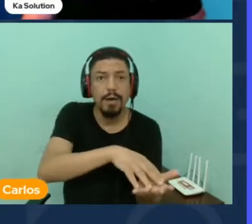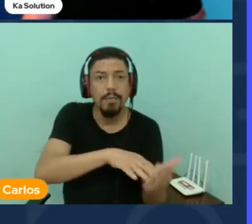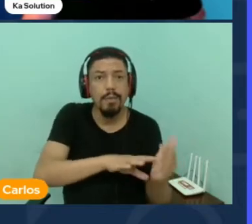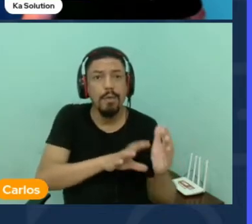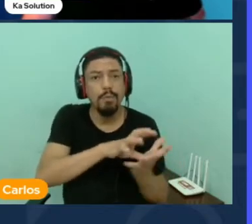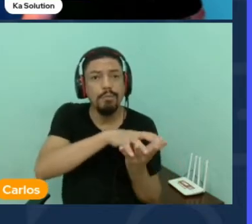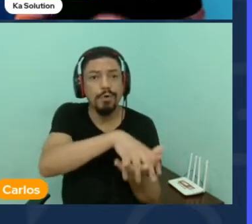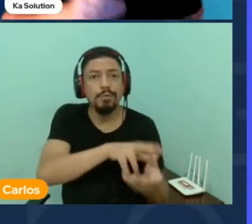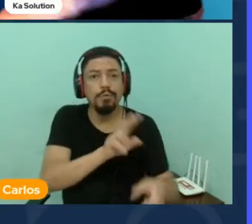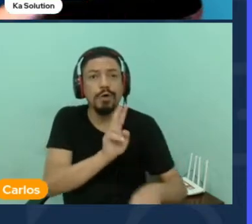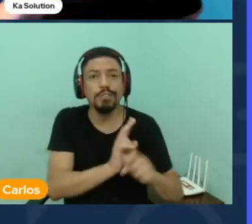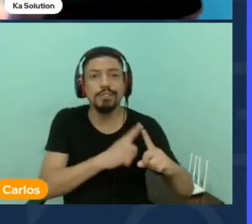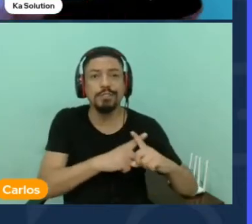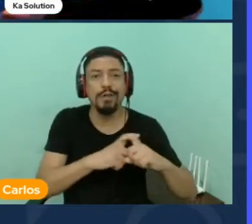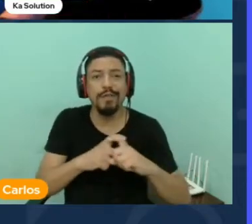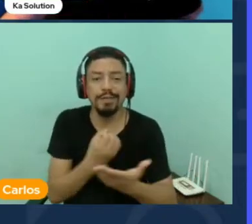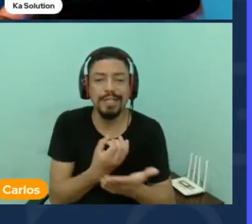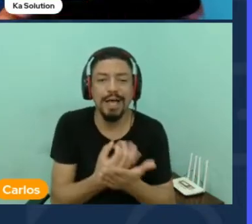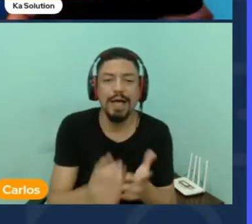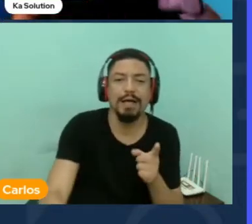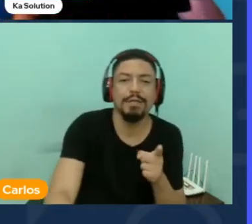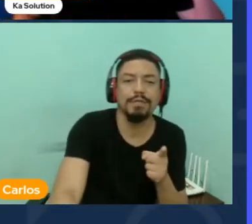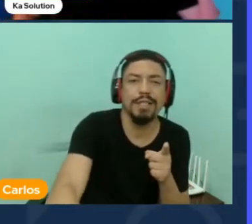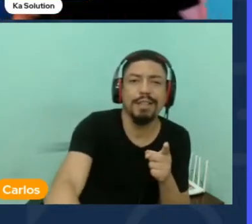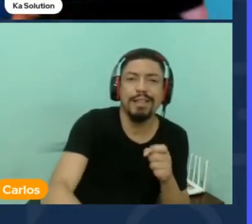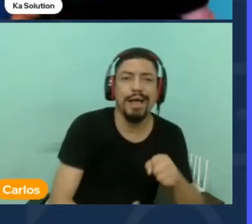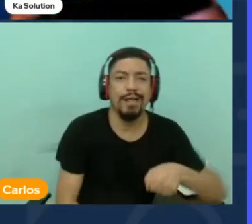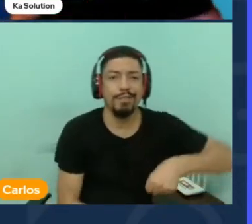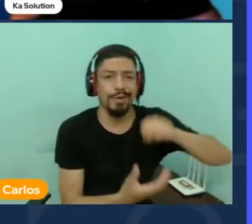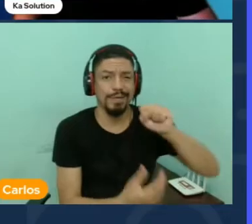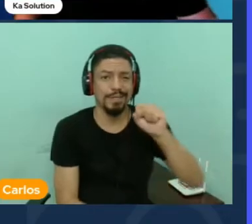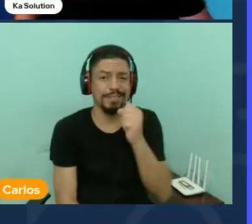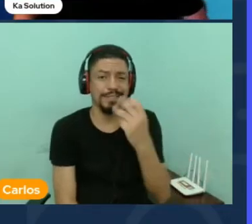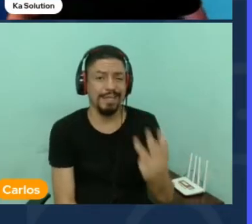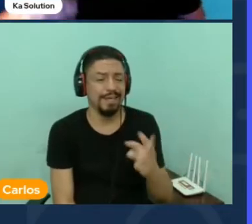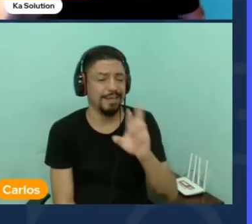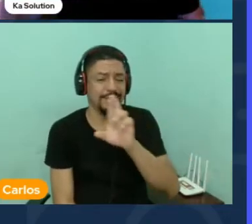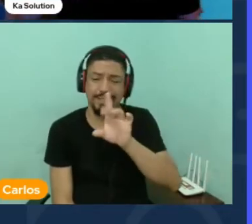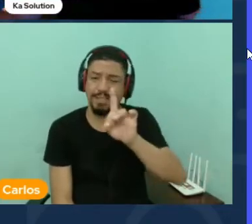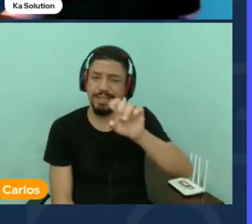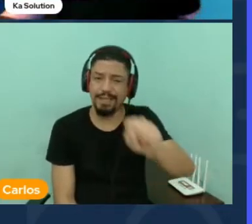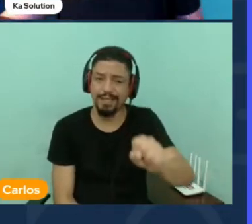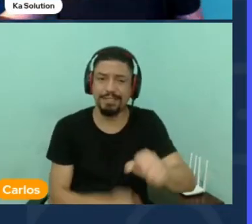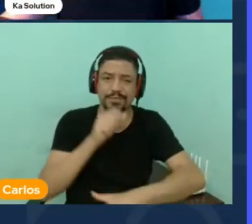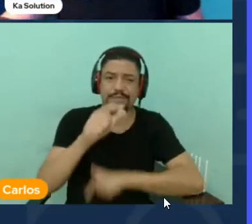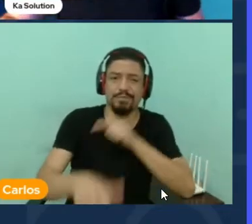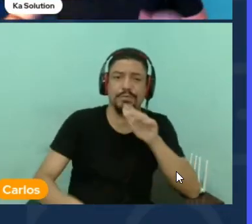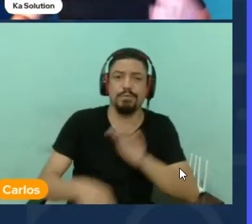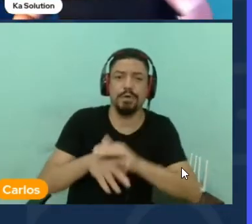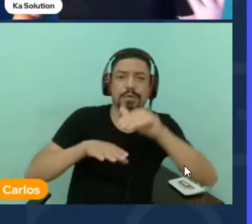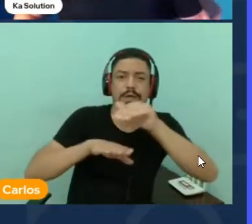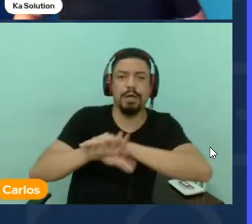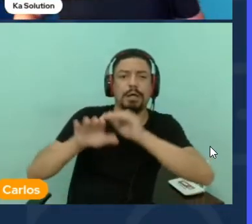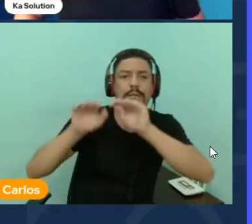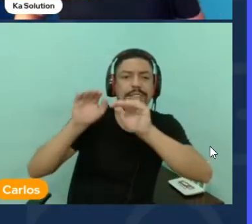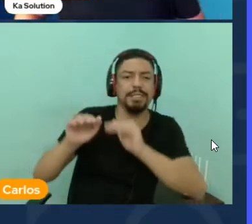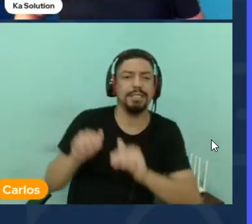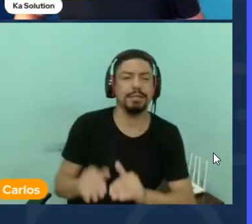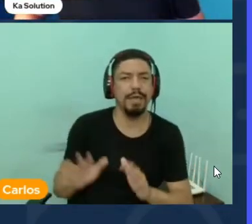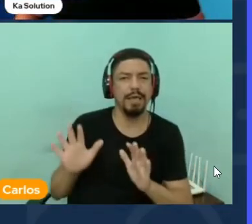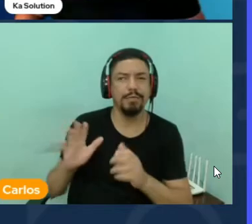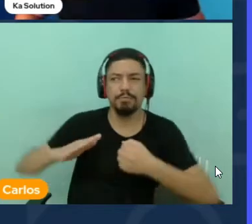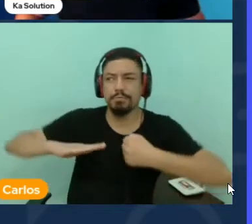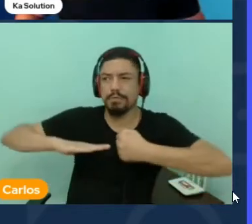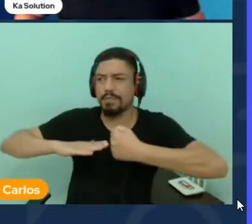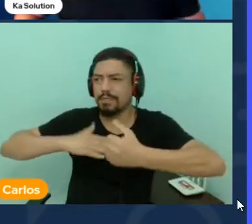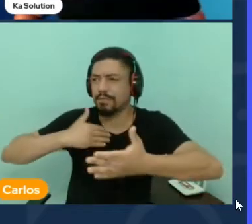meus dados, seja no S3, seja no RDS, no meu serviço de armazenamento, no meu serviço de banco